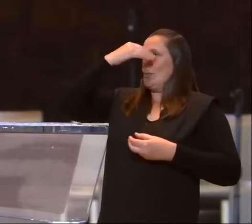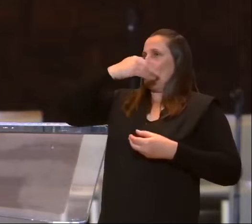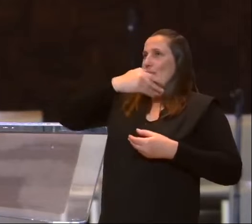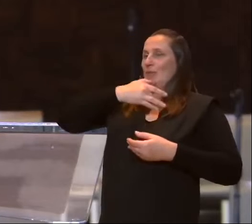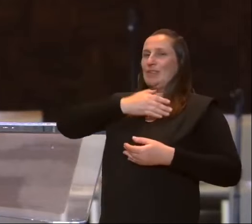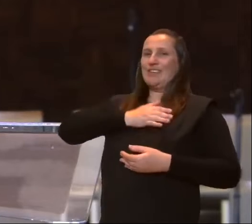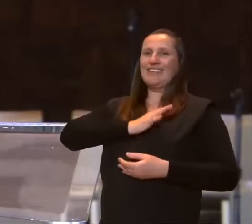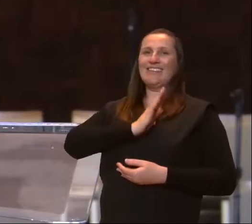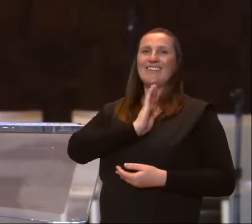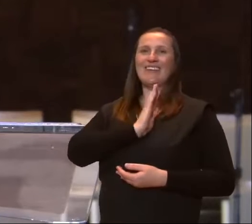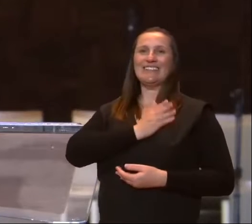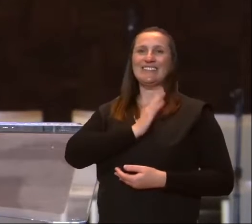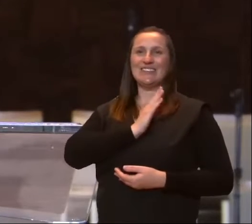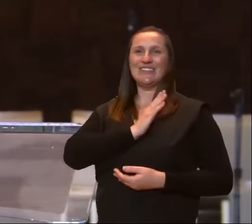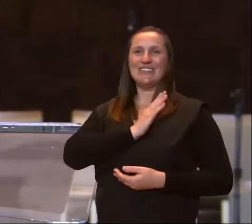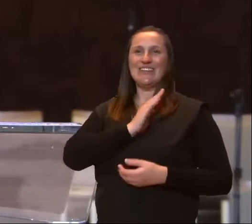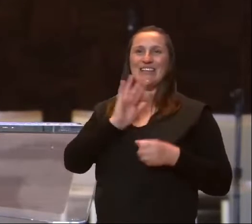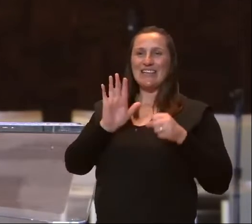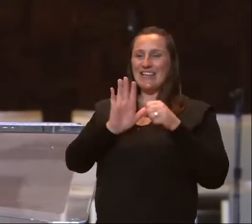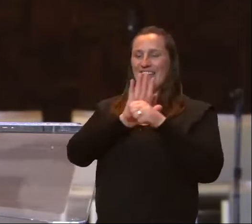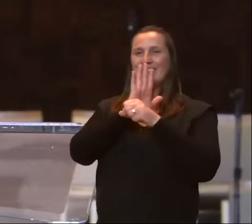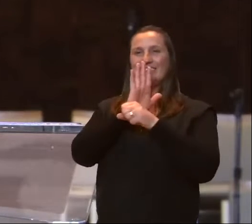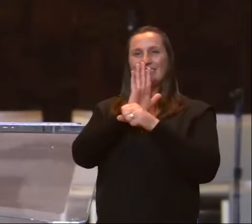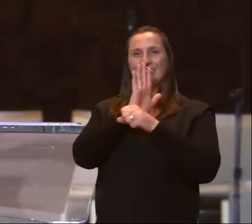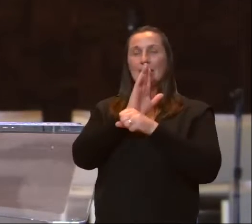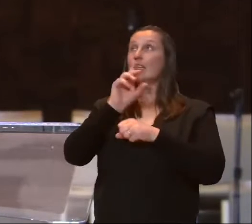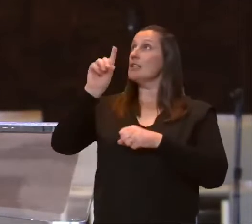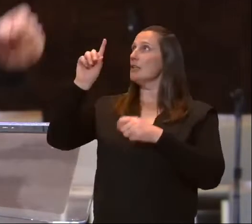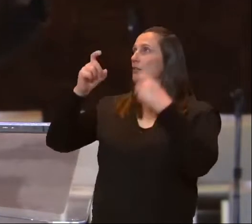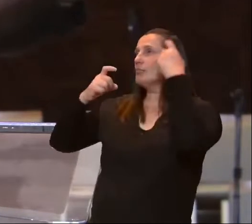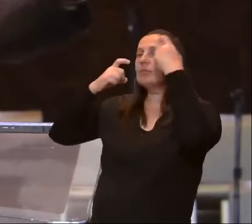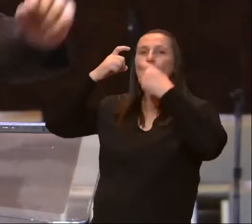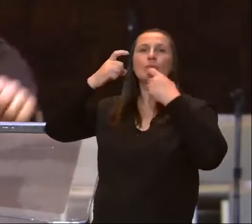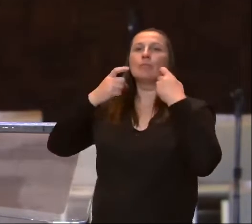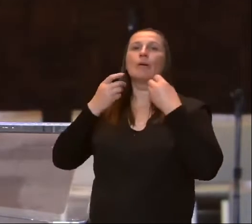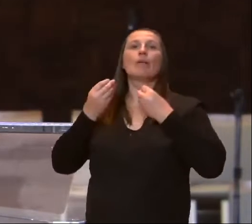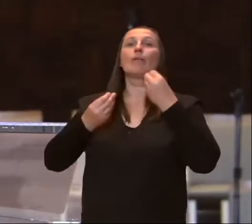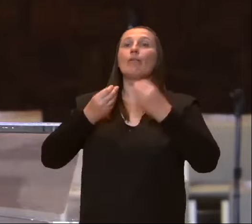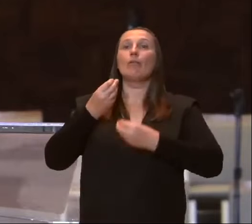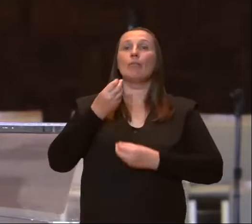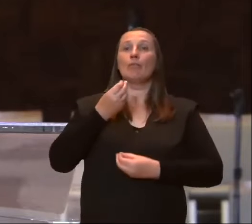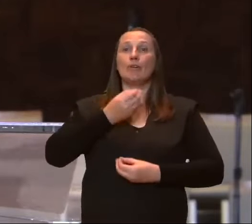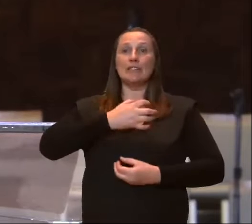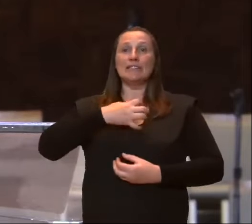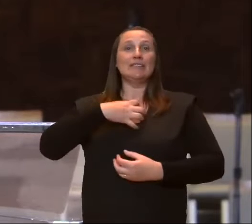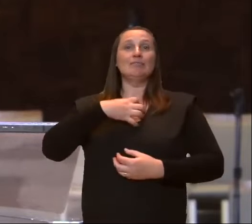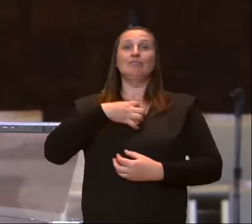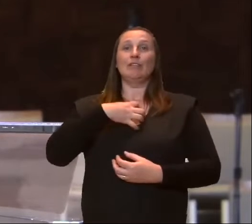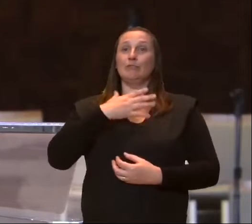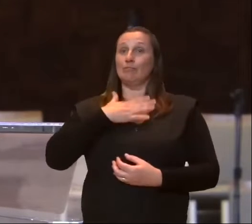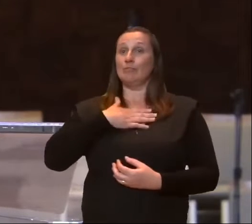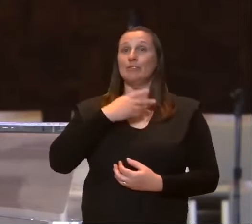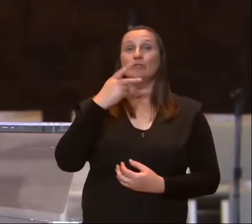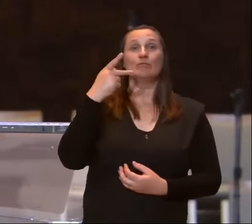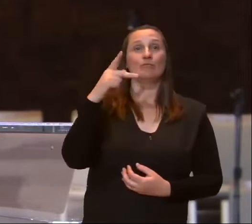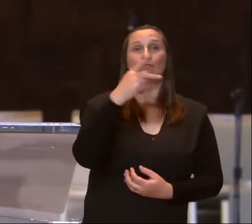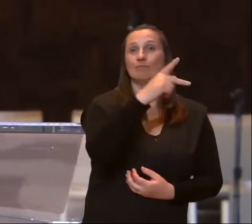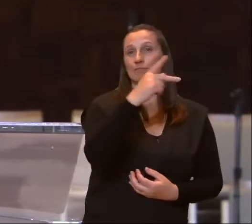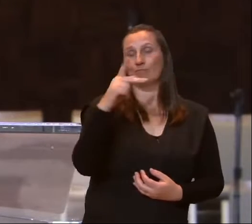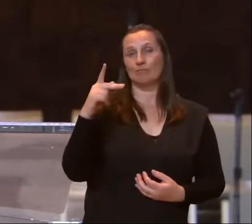para as emoções. Deus se preocupa com o que a gente sente. Ele trata os nossos sentimentos. E aí